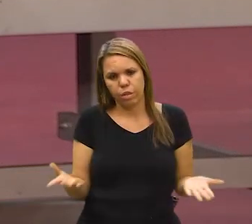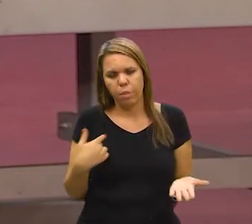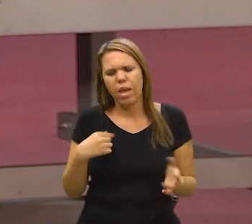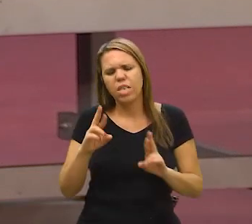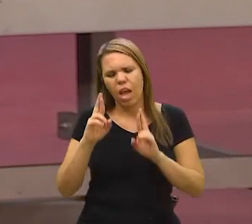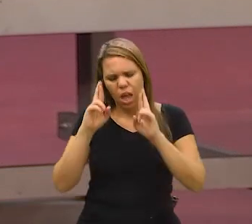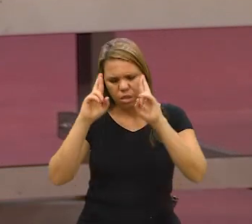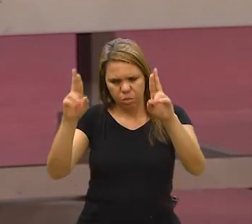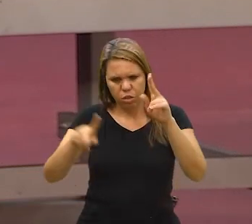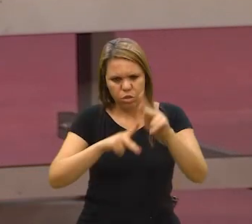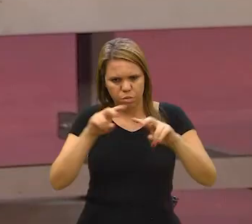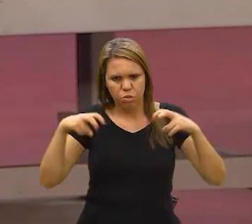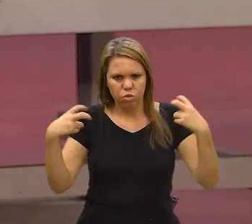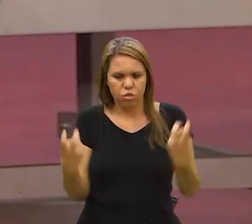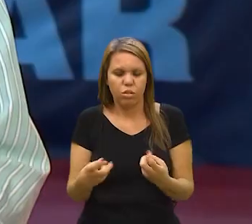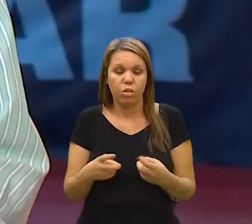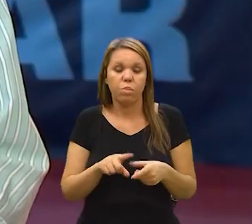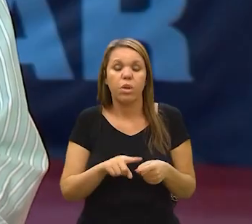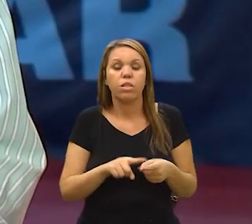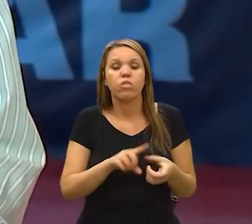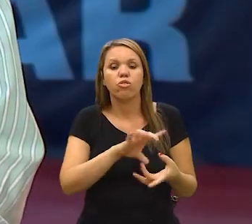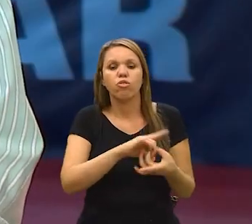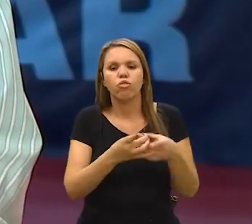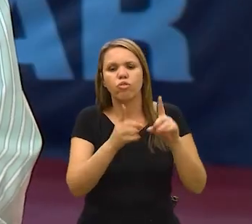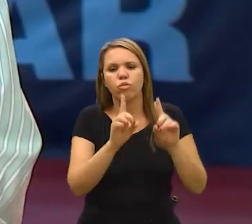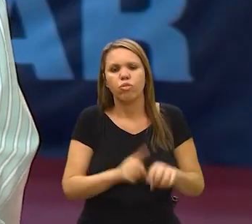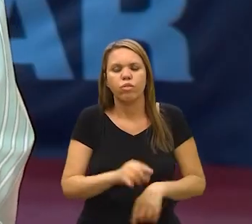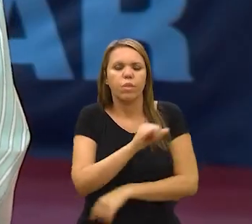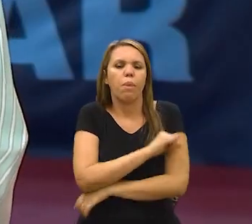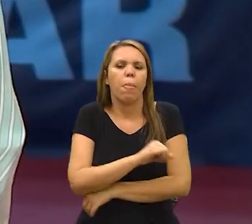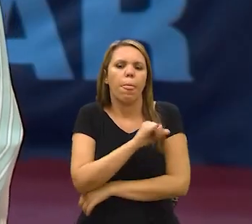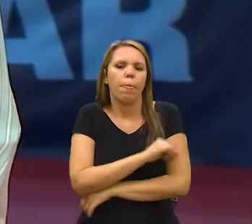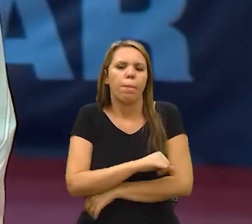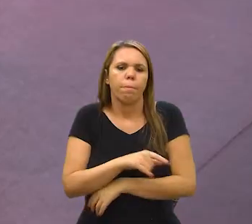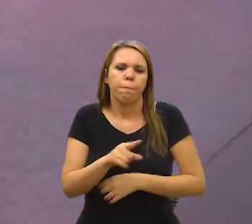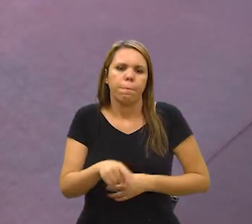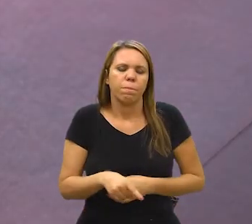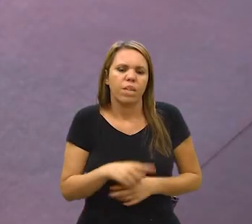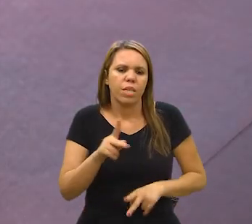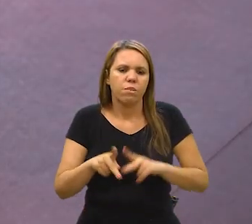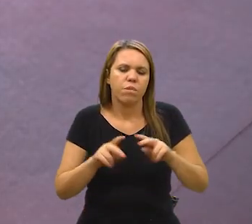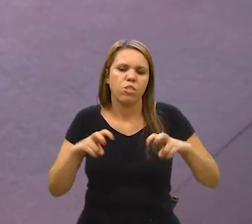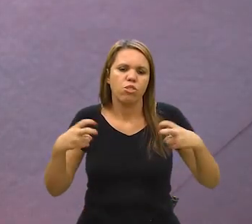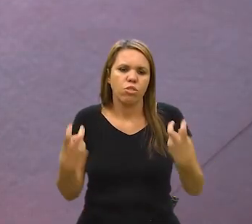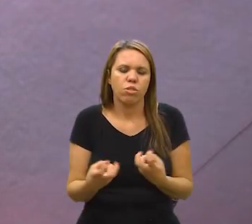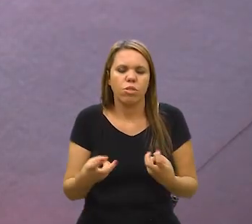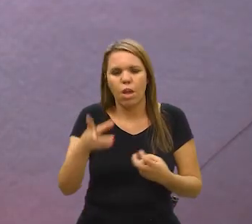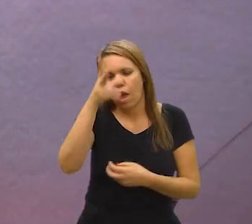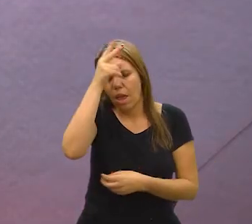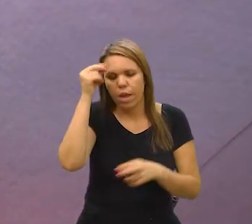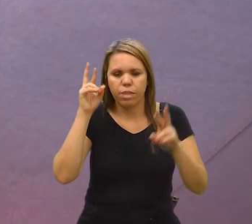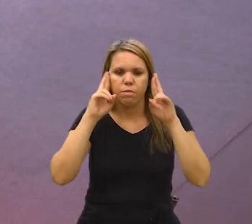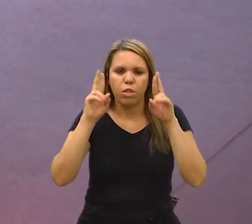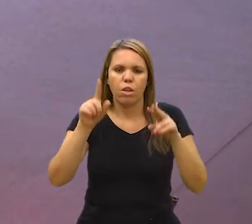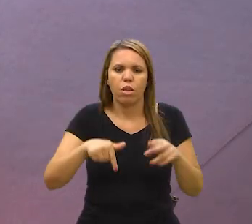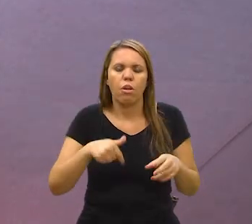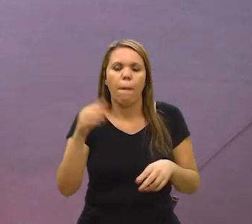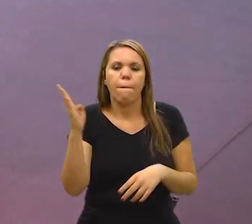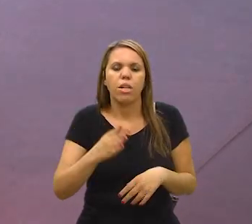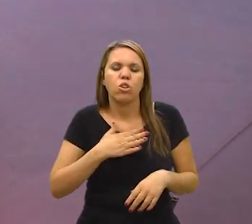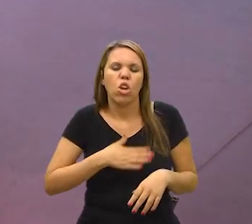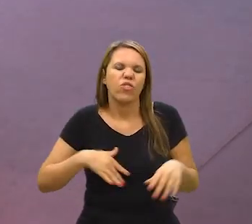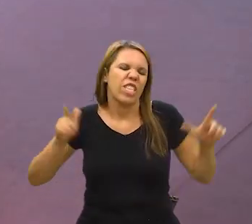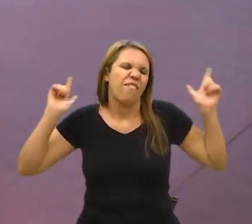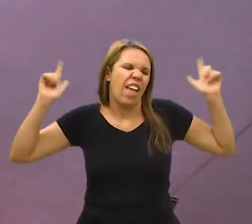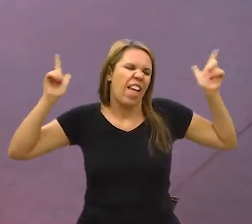muito respeitoso, geralmente, no tênis de mesa. E nos Jogos Paralímpicos do Rio de Janeiro, o público respeitou isso ou o brasileiro